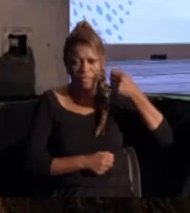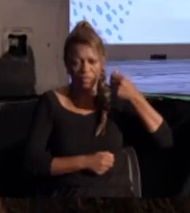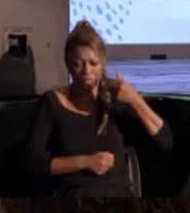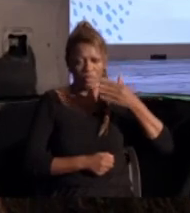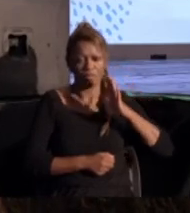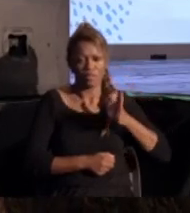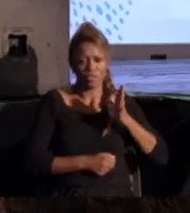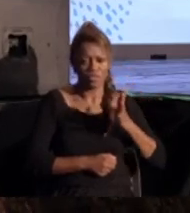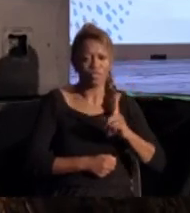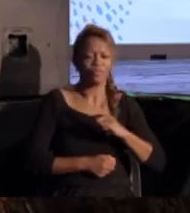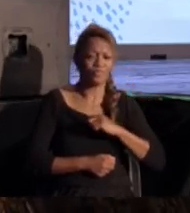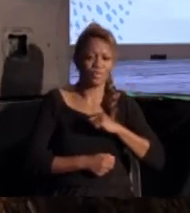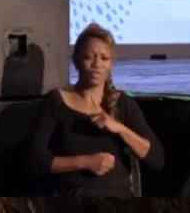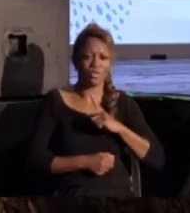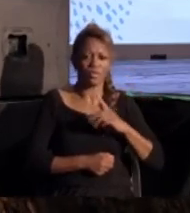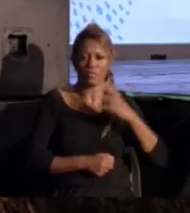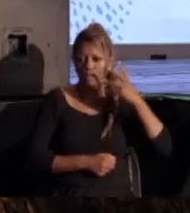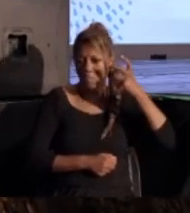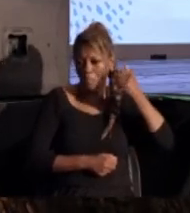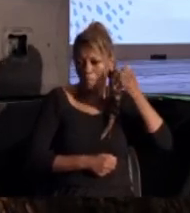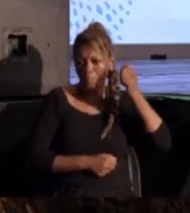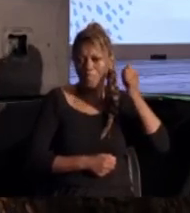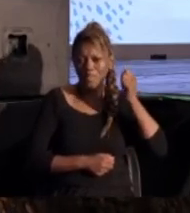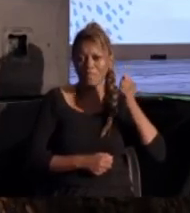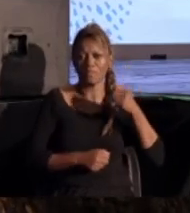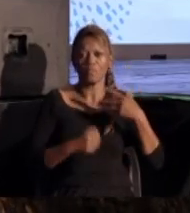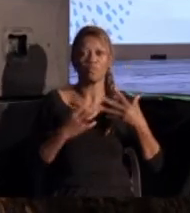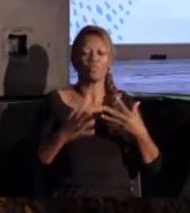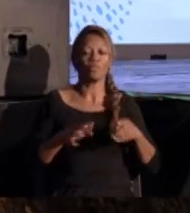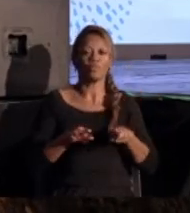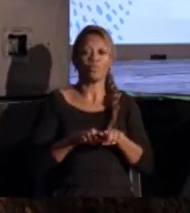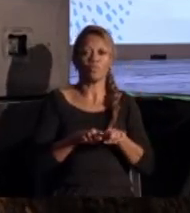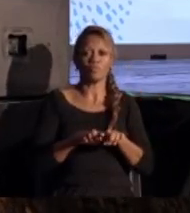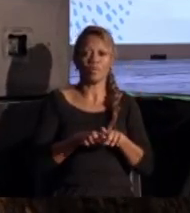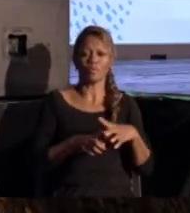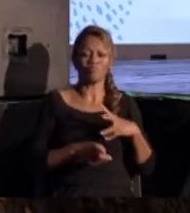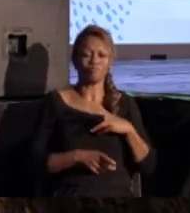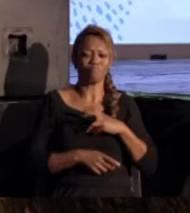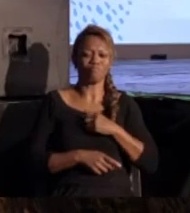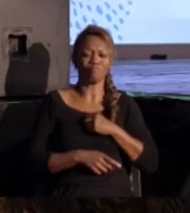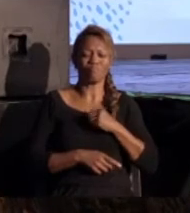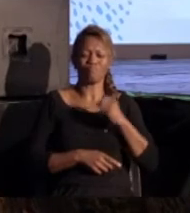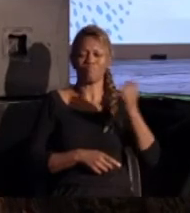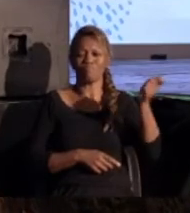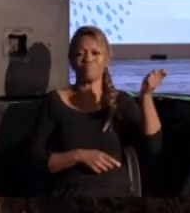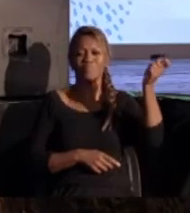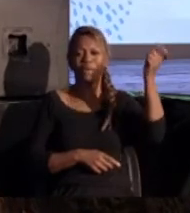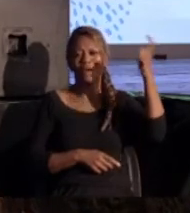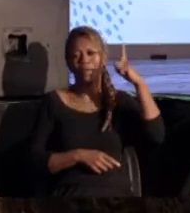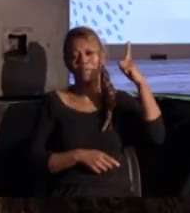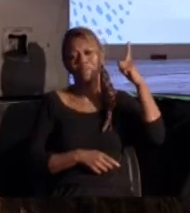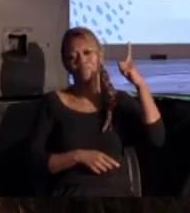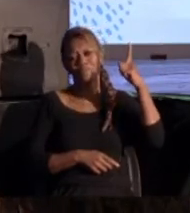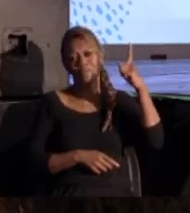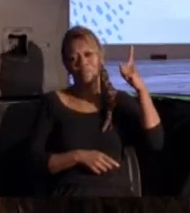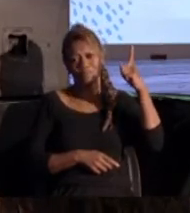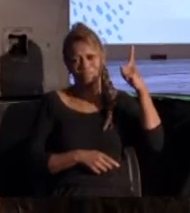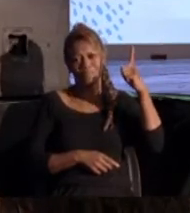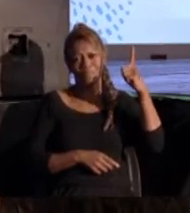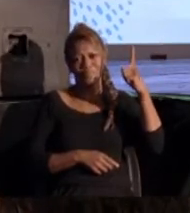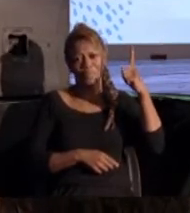Vêneto, brancos todos, né? E que o meu amor pelo sol faz com que eu tenha câncer de